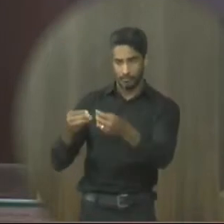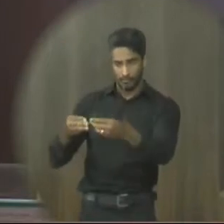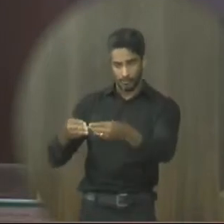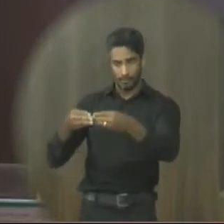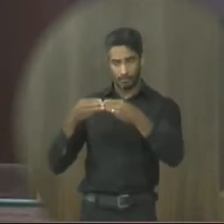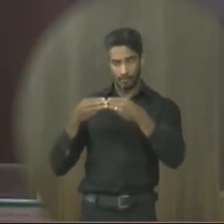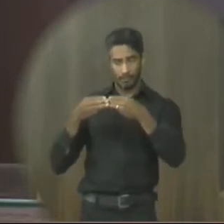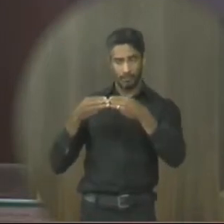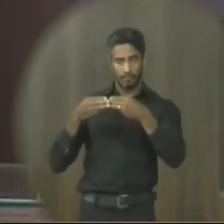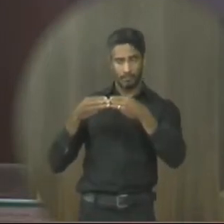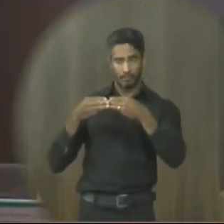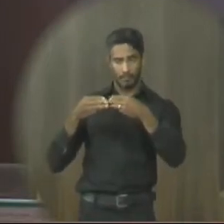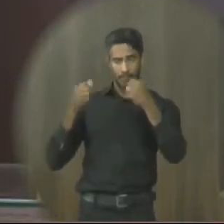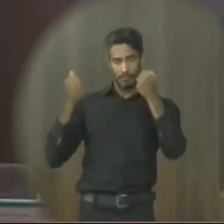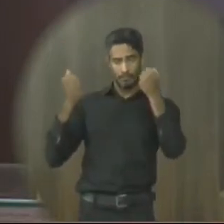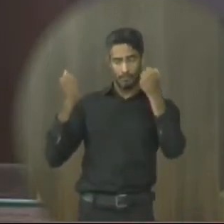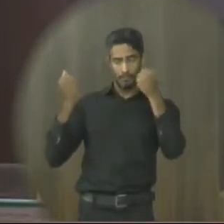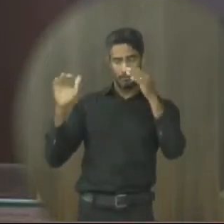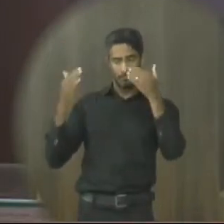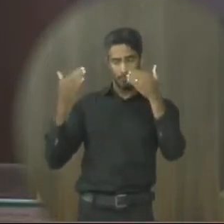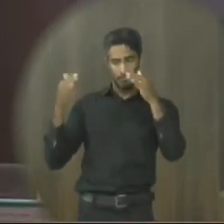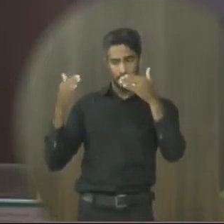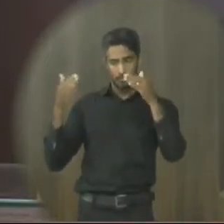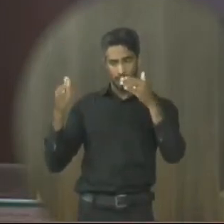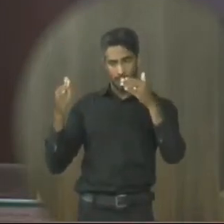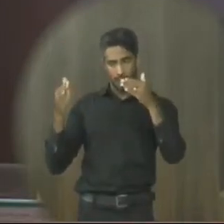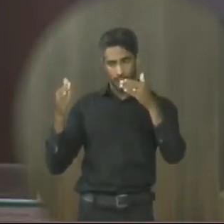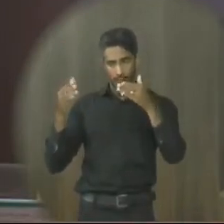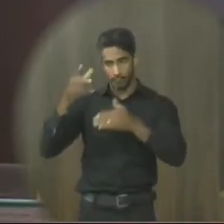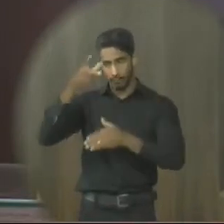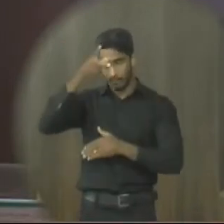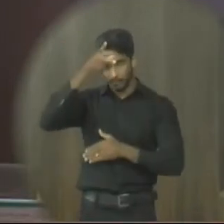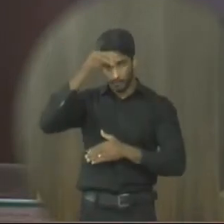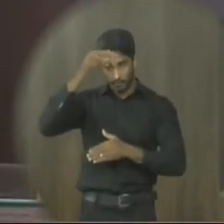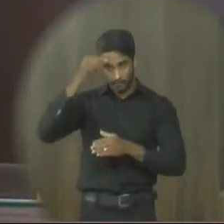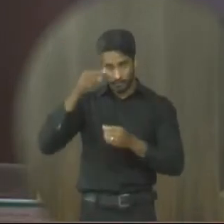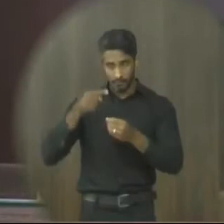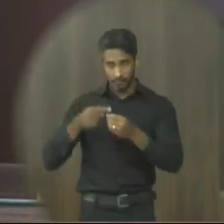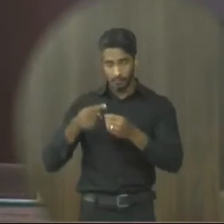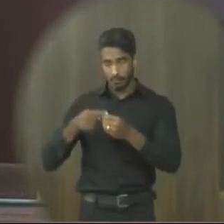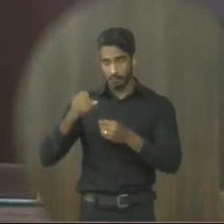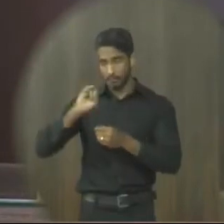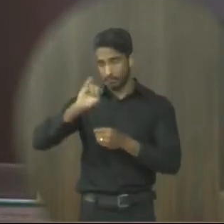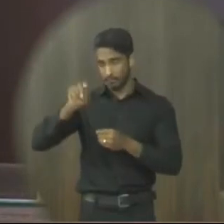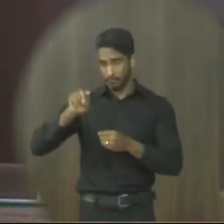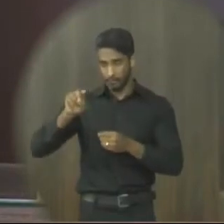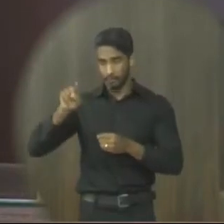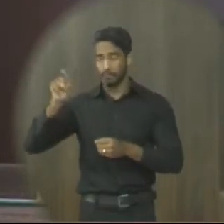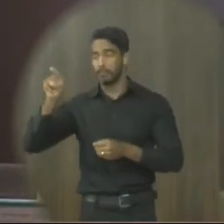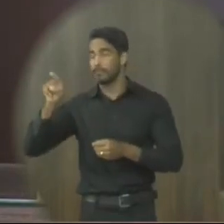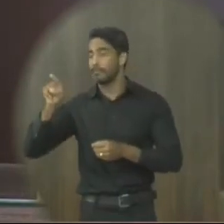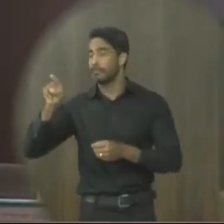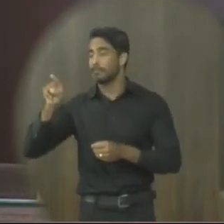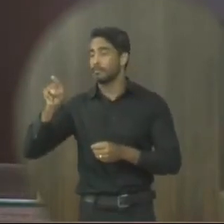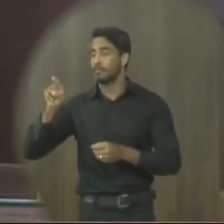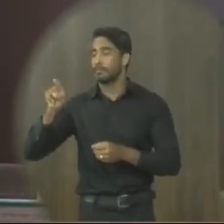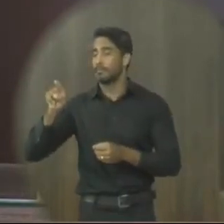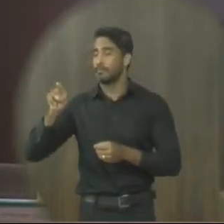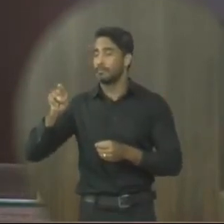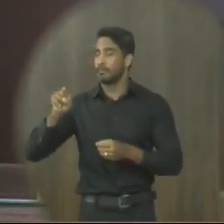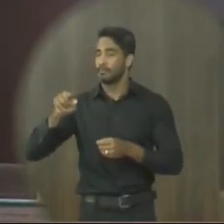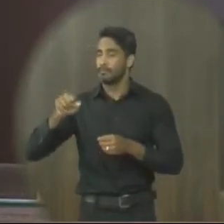o voto de aplauso com o prefeito municipal de Janaúba, o senhor José Aparecido Mendes Santos,